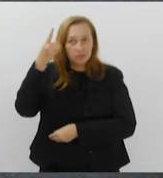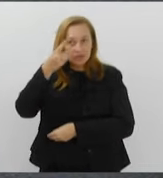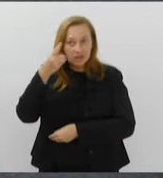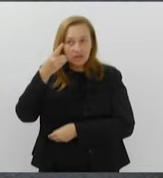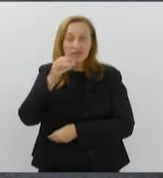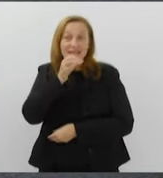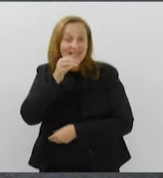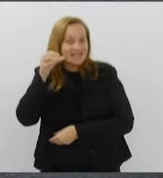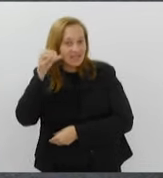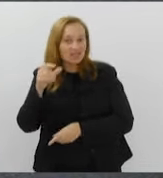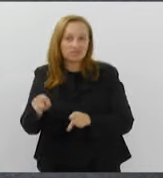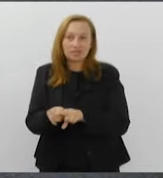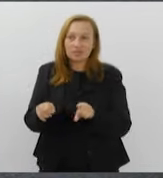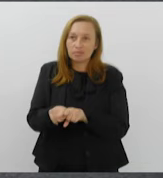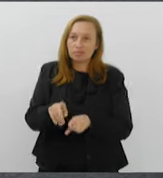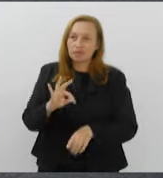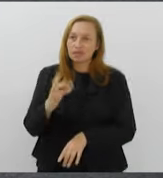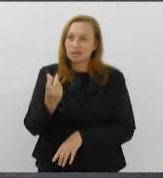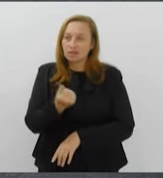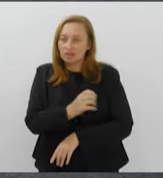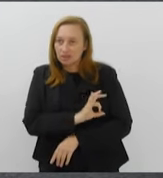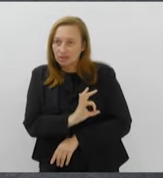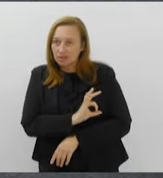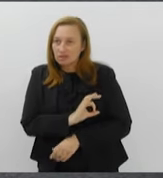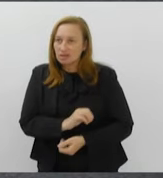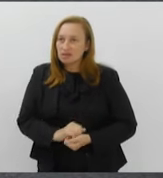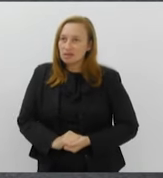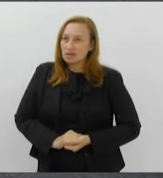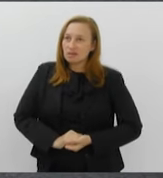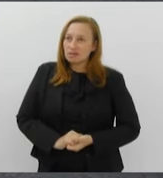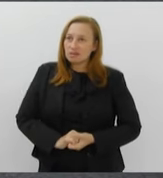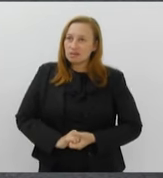Célia Jordão quanto também à deputada Marta Rocha.